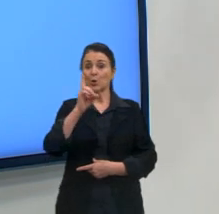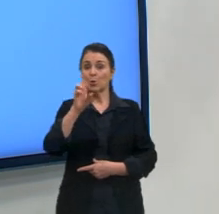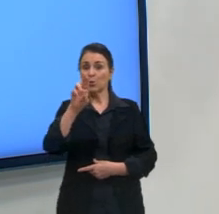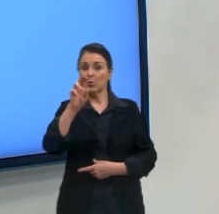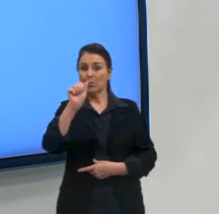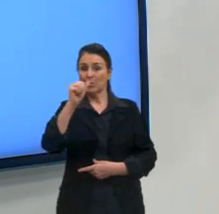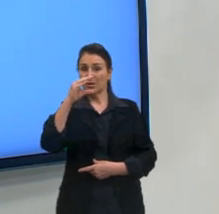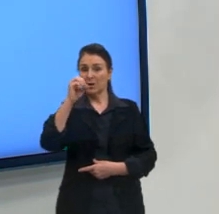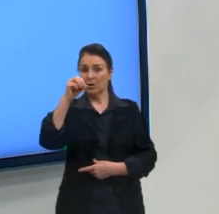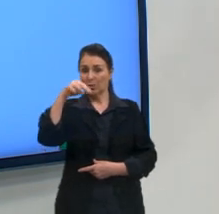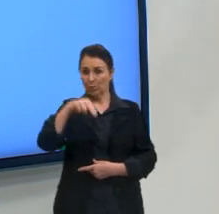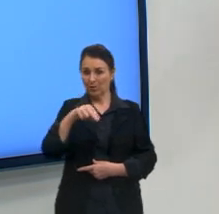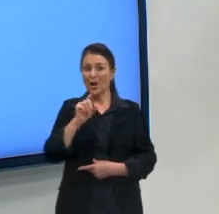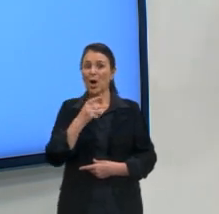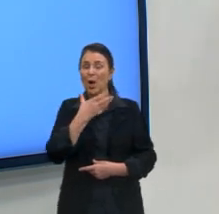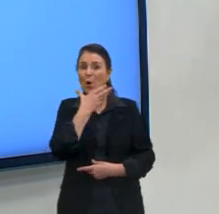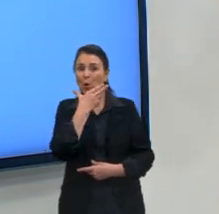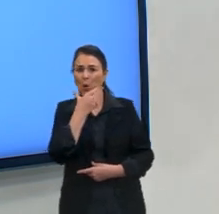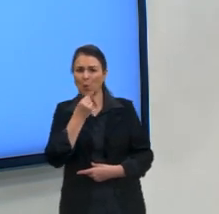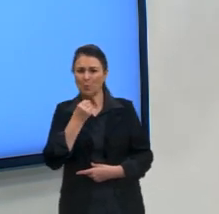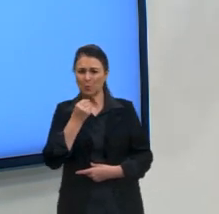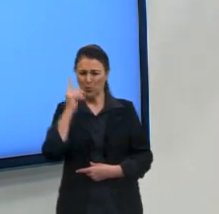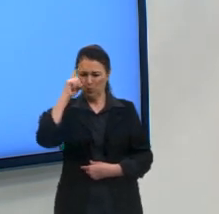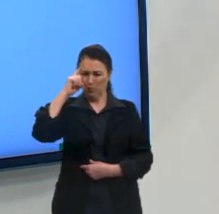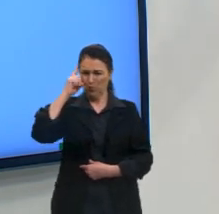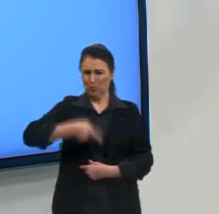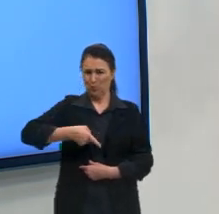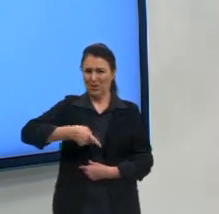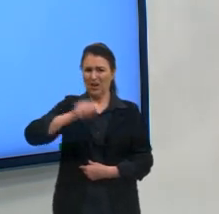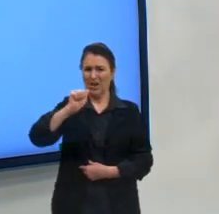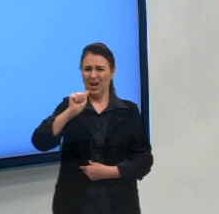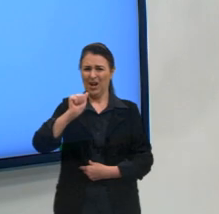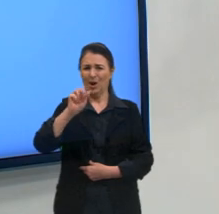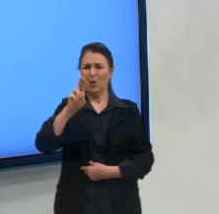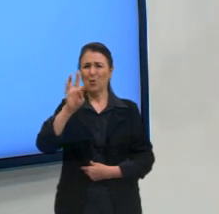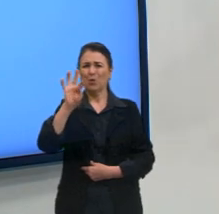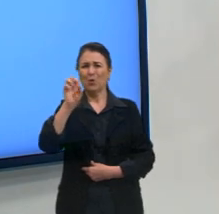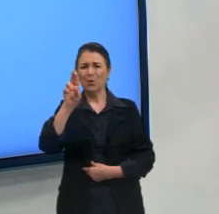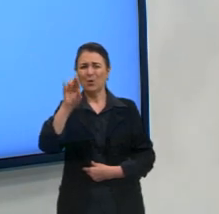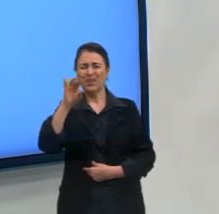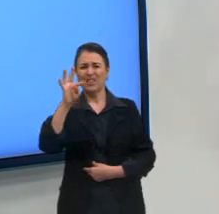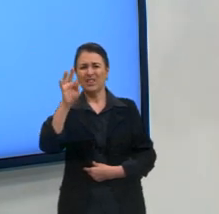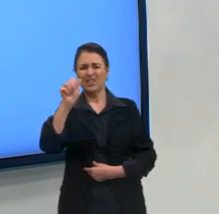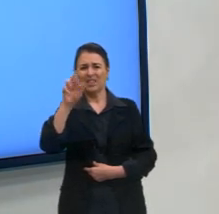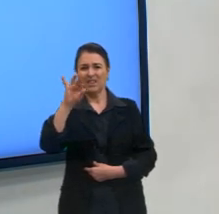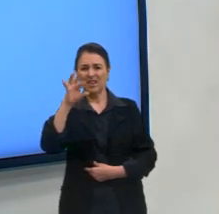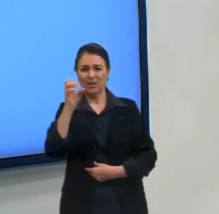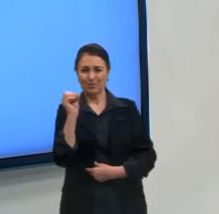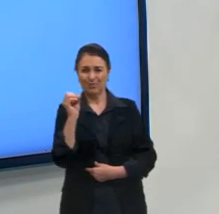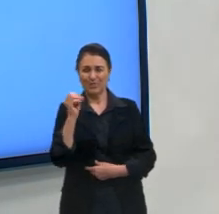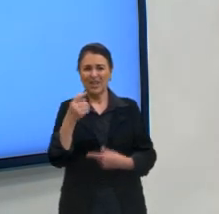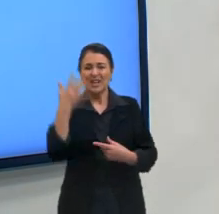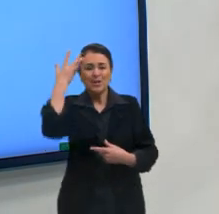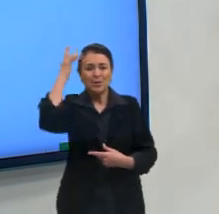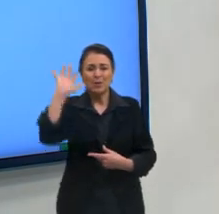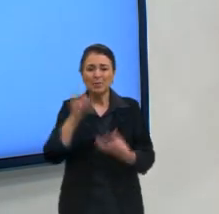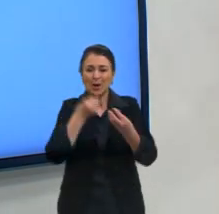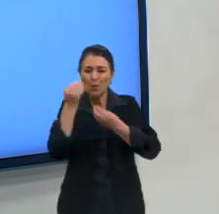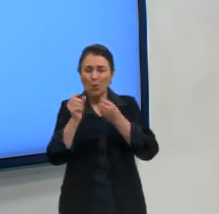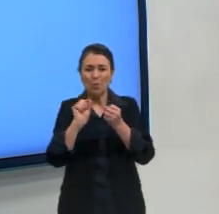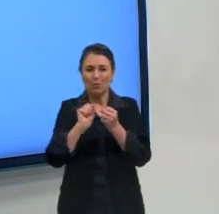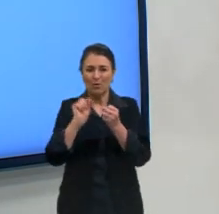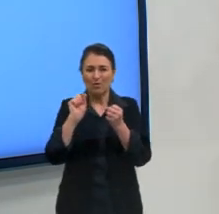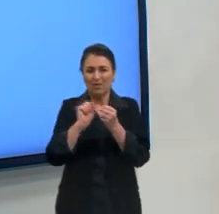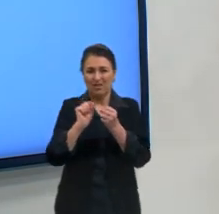muito autoritário ele vai instituir pena de morte para vários crimes para tentar lidar com toda essa conturbação que tava tendo